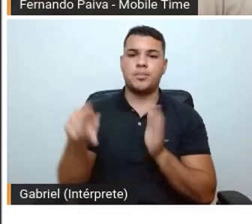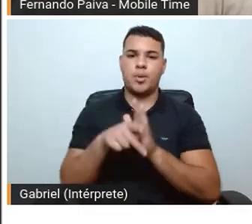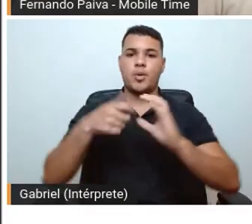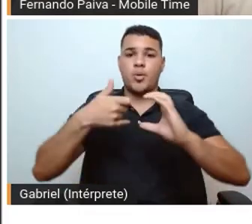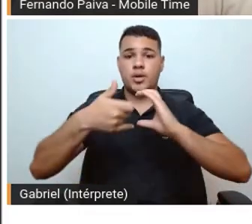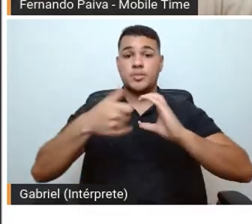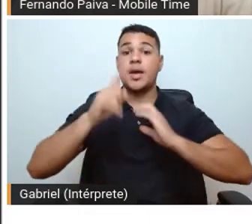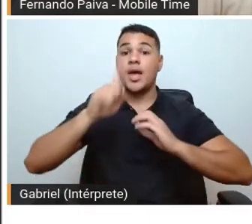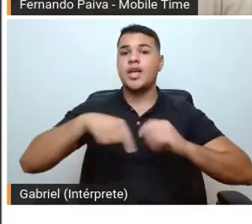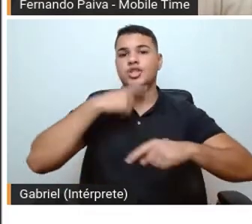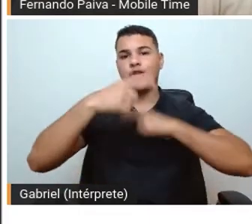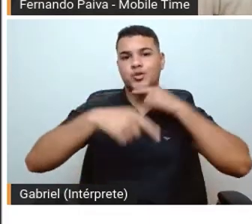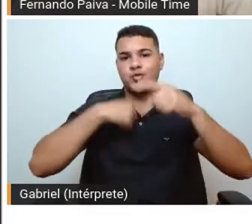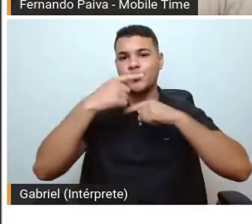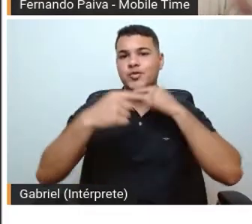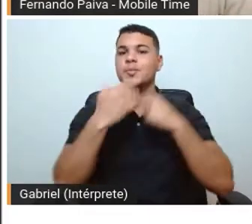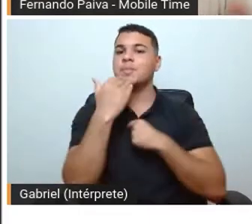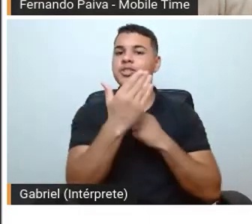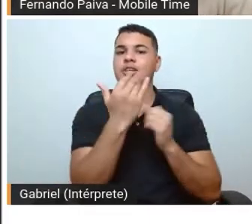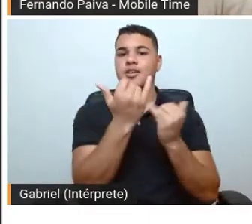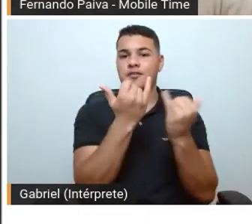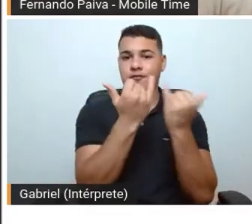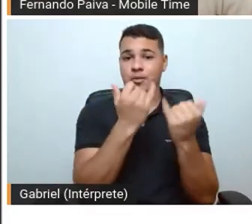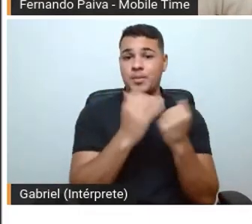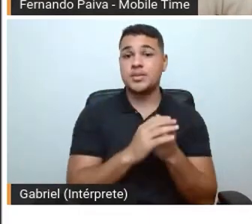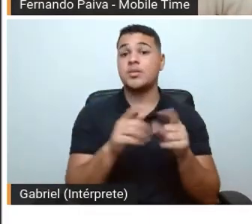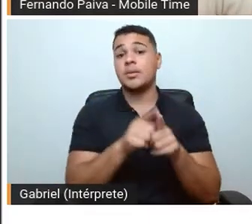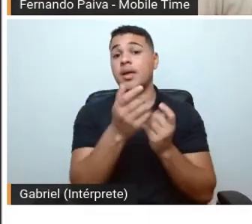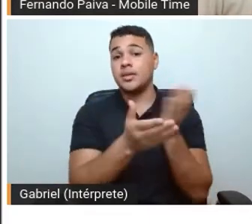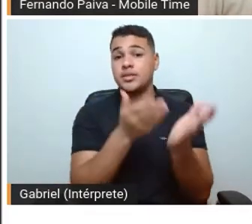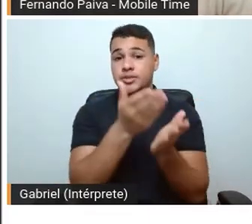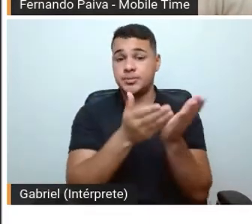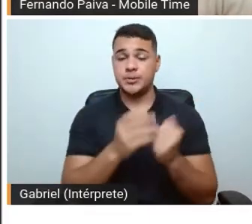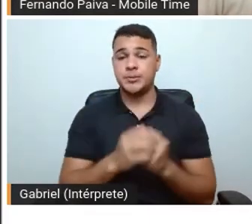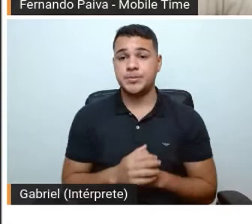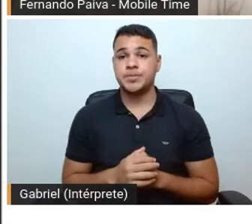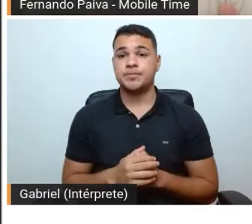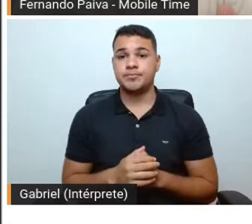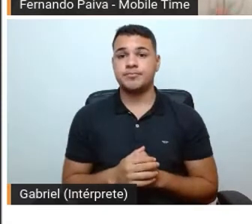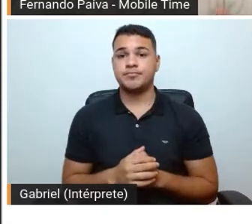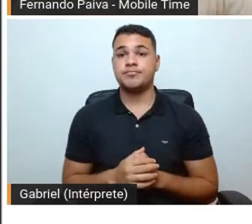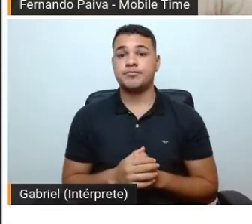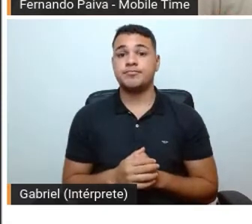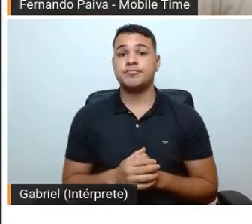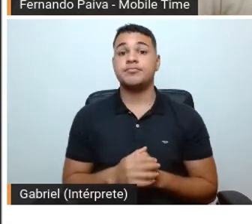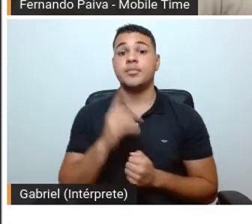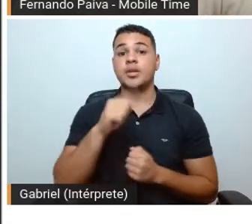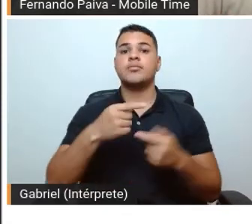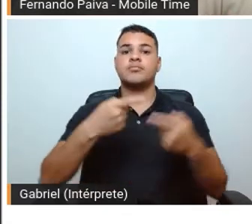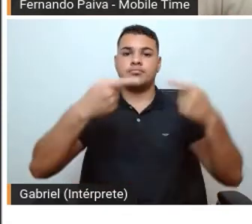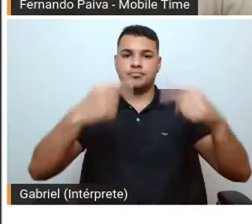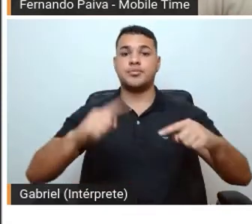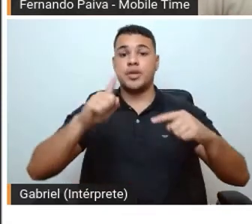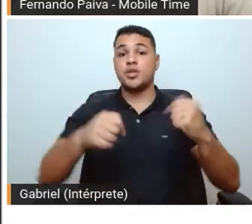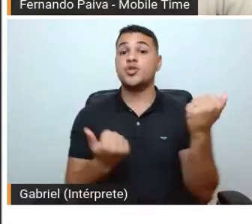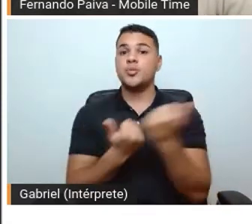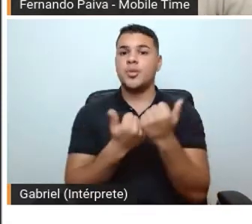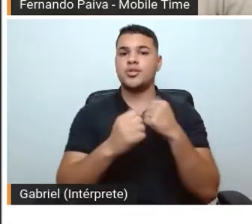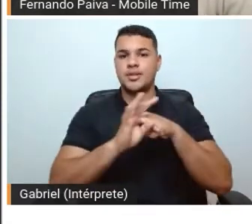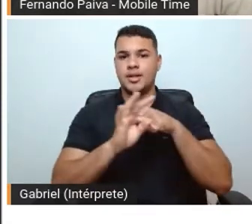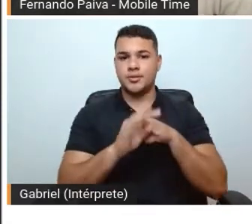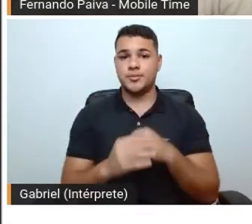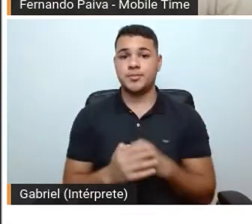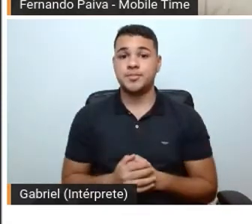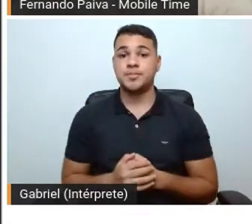WhatsApp é tirar dúvidas pedir informações você já atendimento a em segundo lugar suporte técnico também uma forma de atendimento